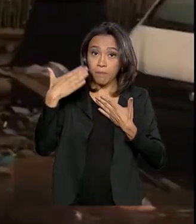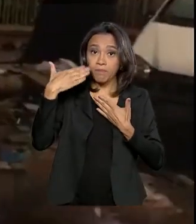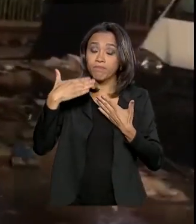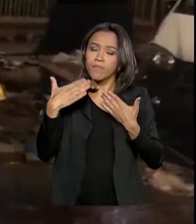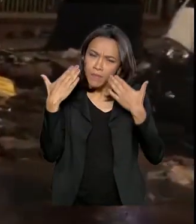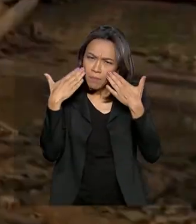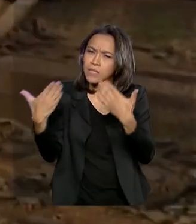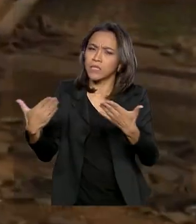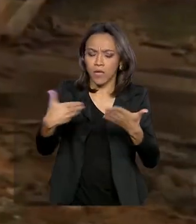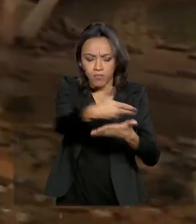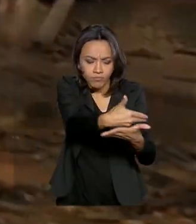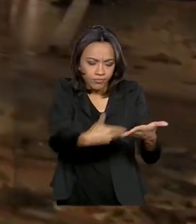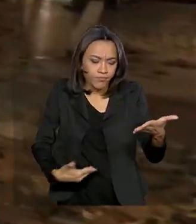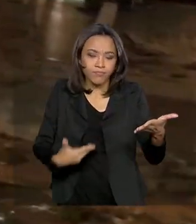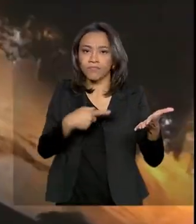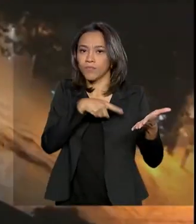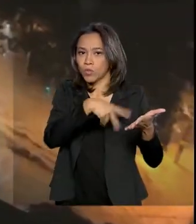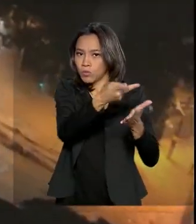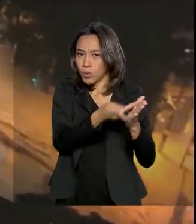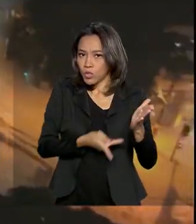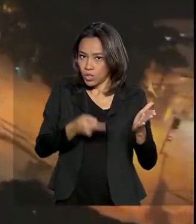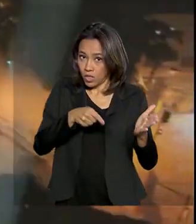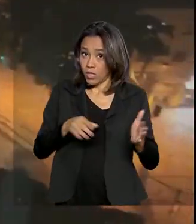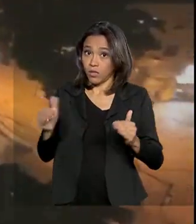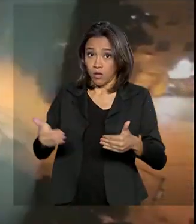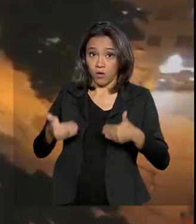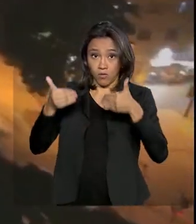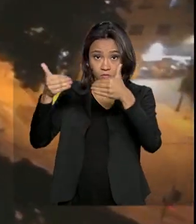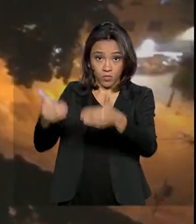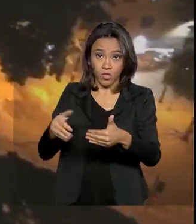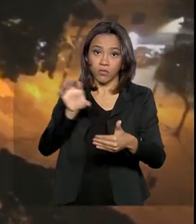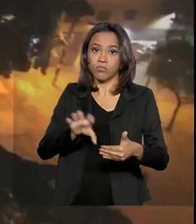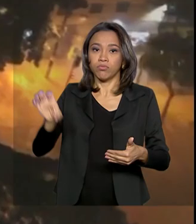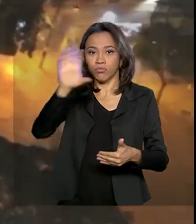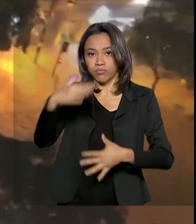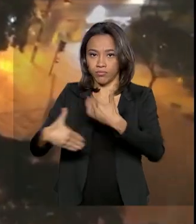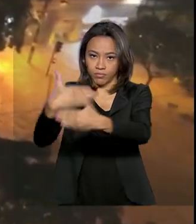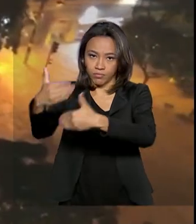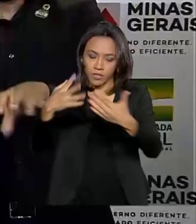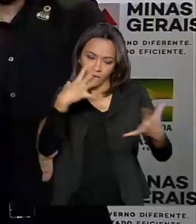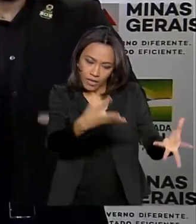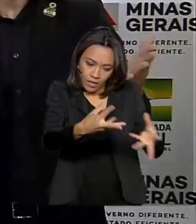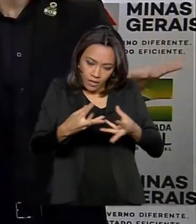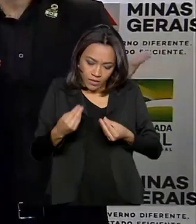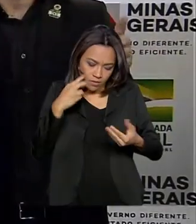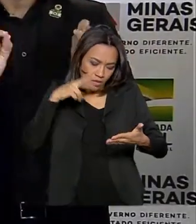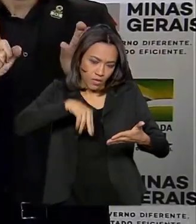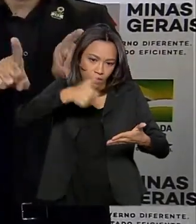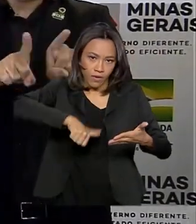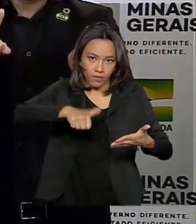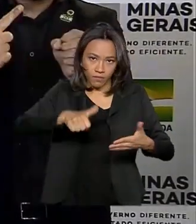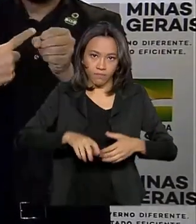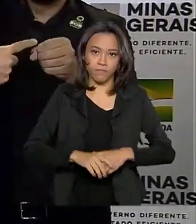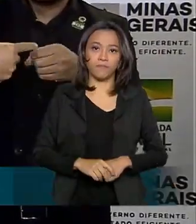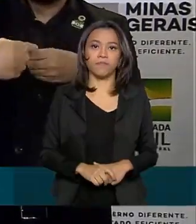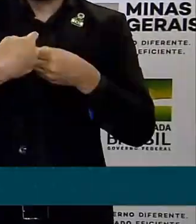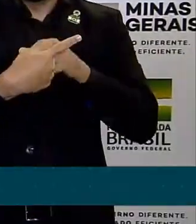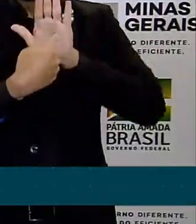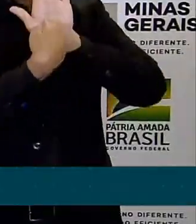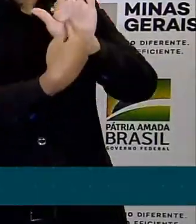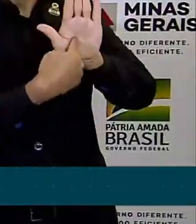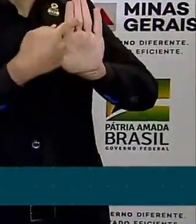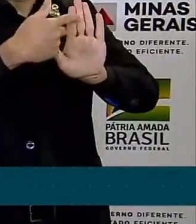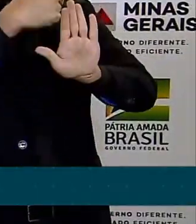Desenvolvimento Regional, que vai montar uma força-tarefa para agilizar as análises. Os municípios devem apresentar essas